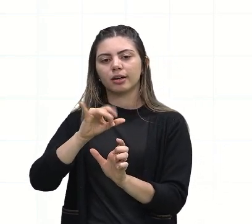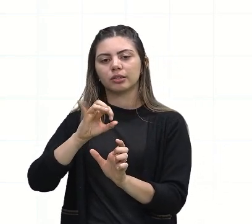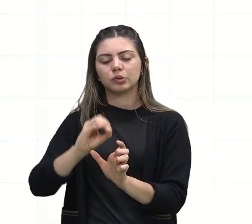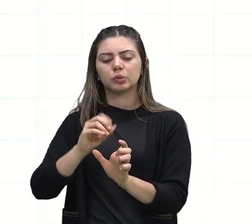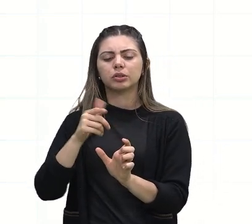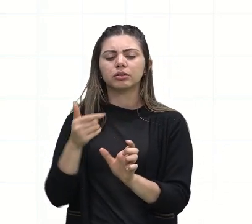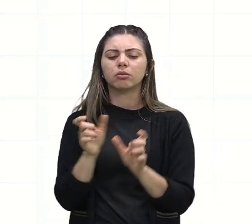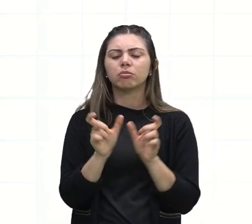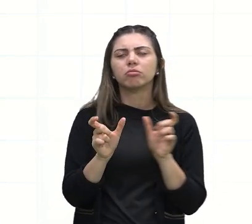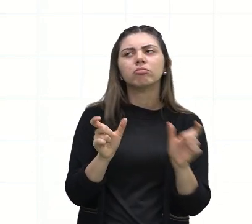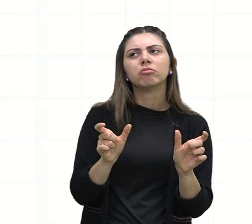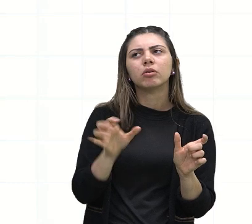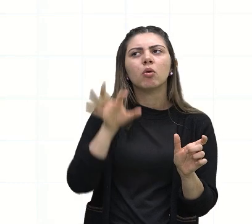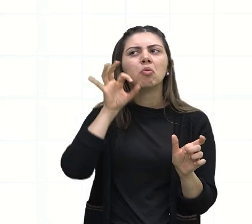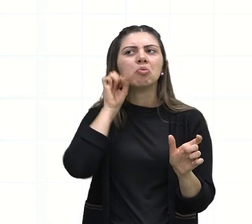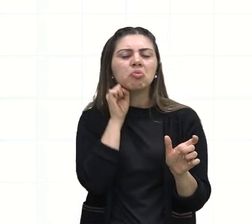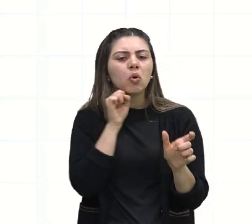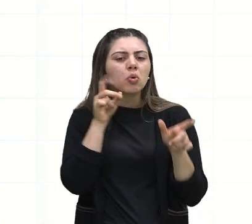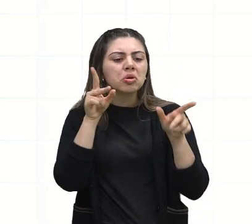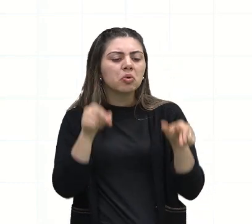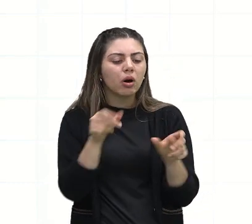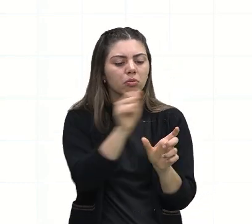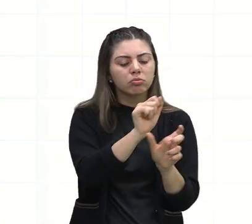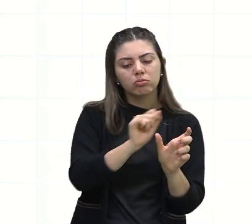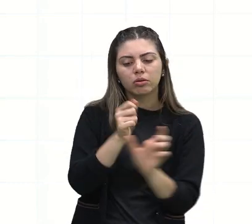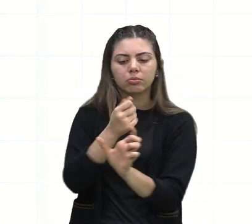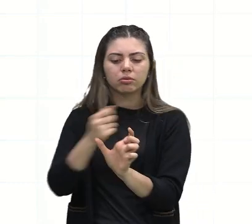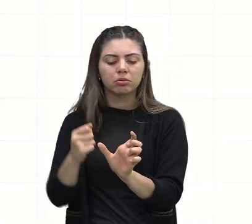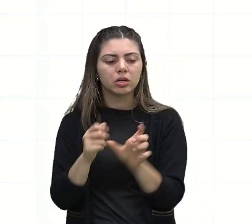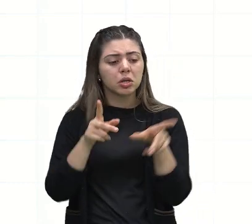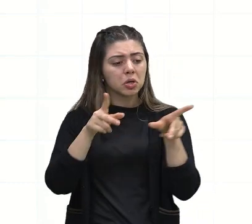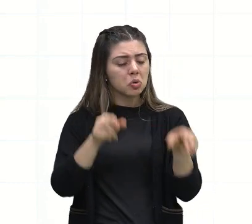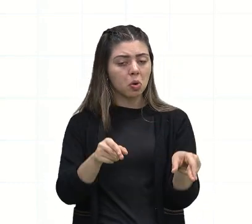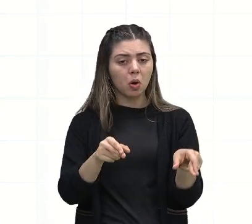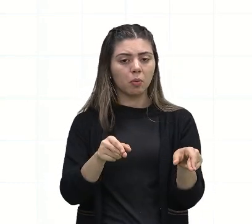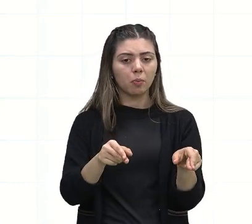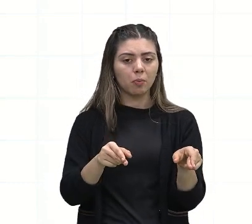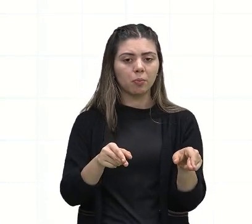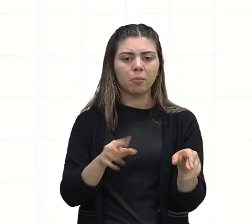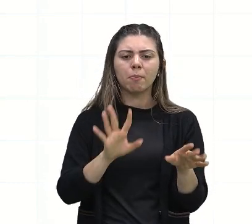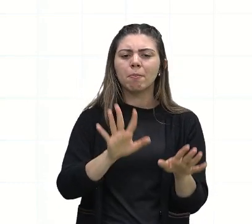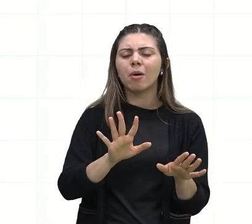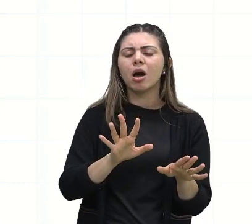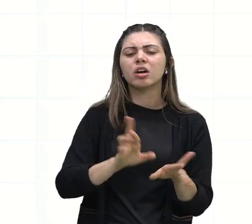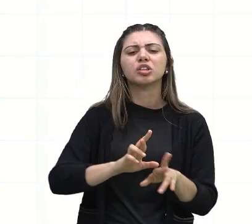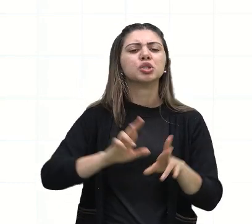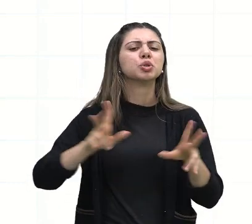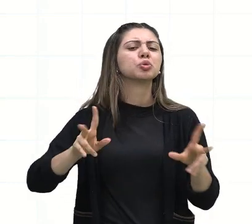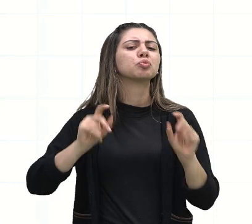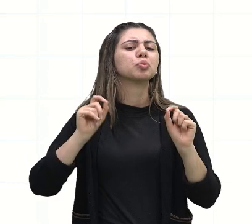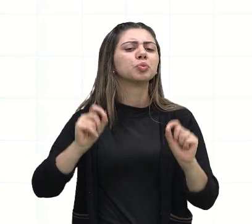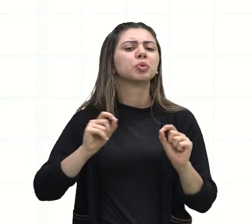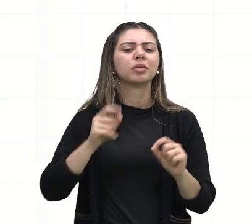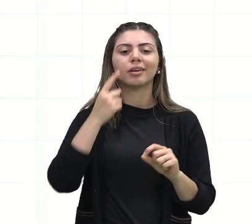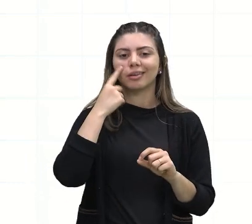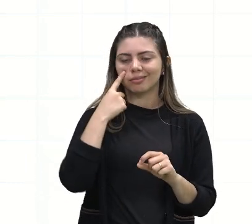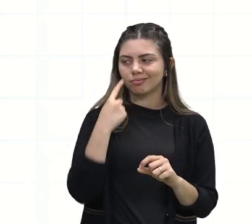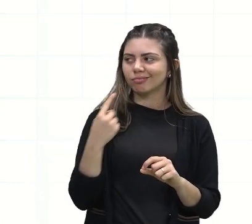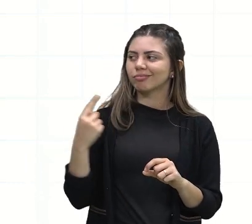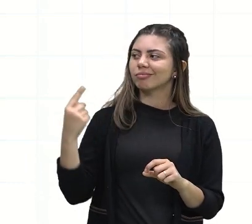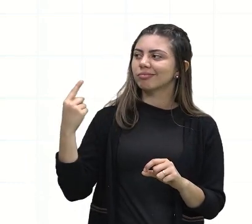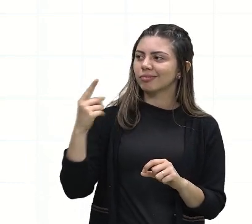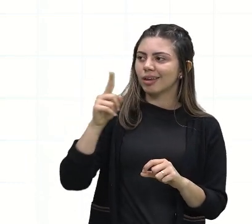as vogais dessas palavras, o som dessa palavra é o mesmo e a escrita também é a mesma coisa. O que vai mudar aqui, ó?